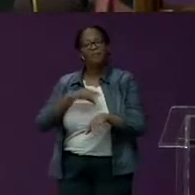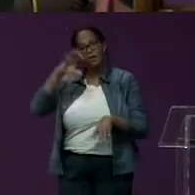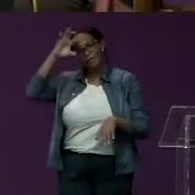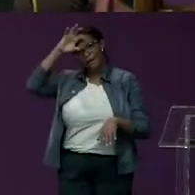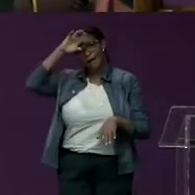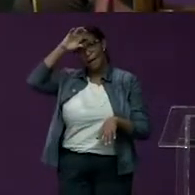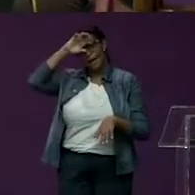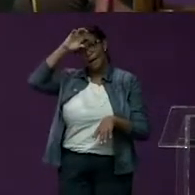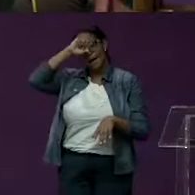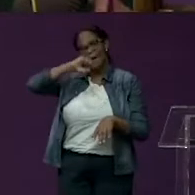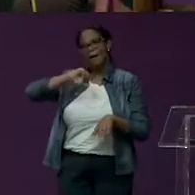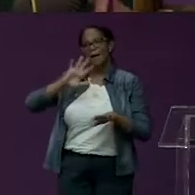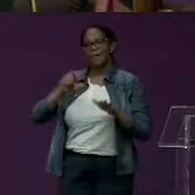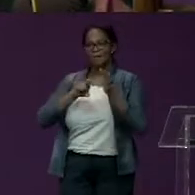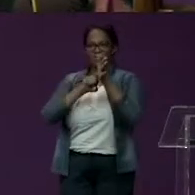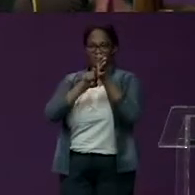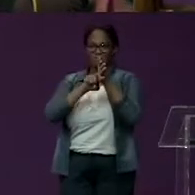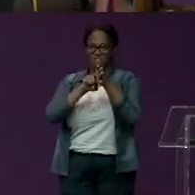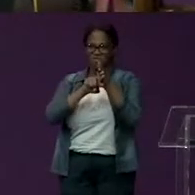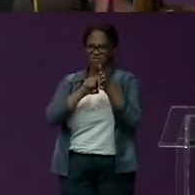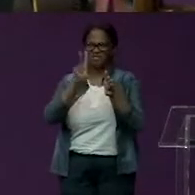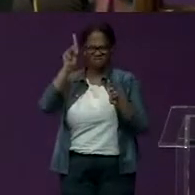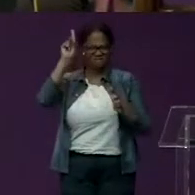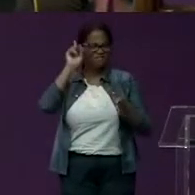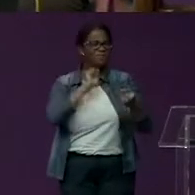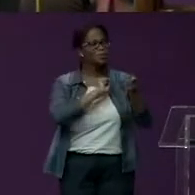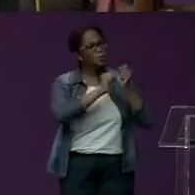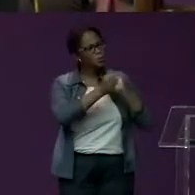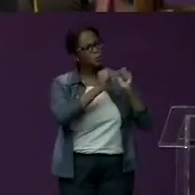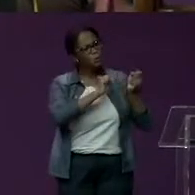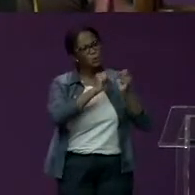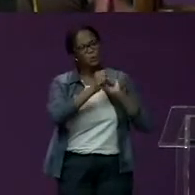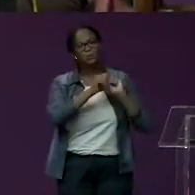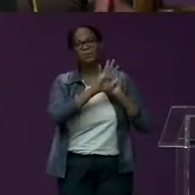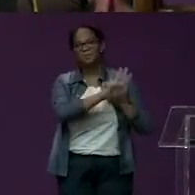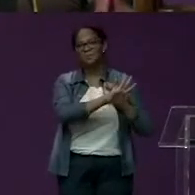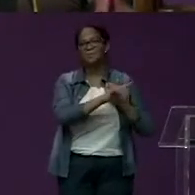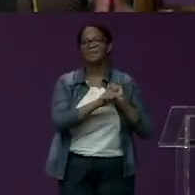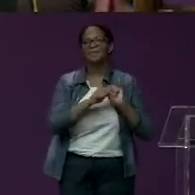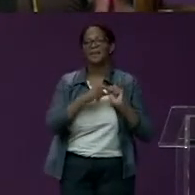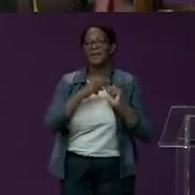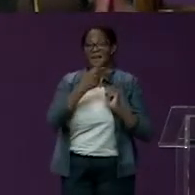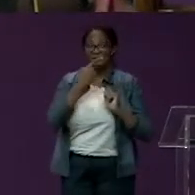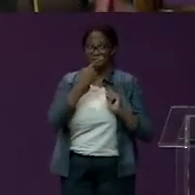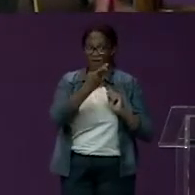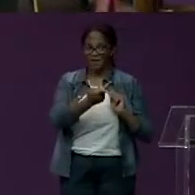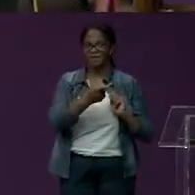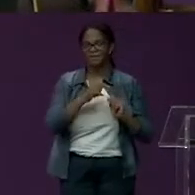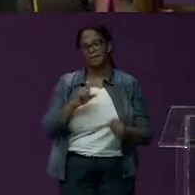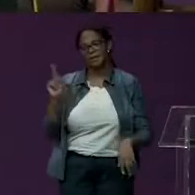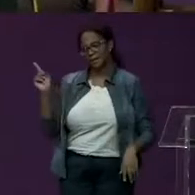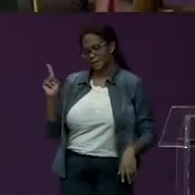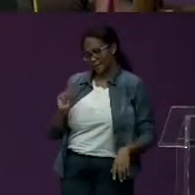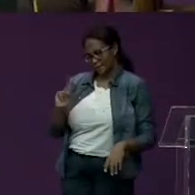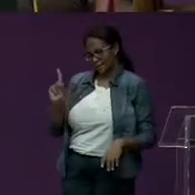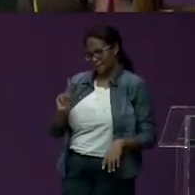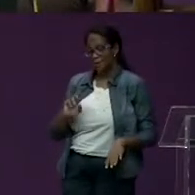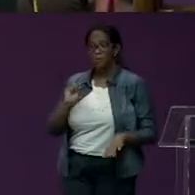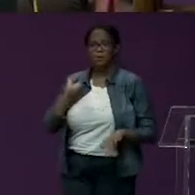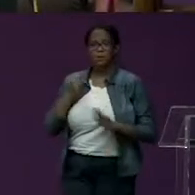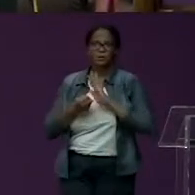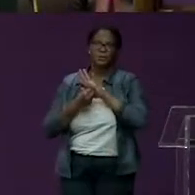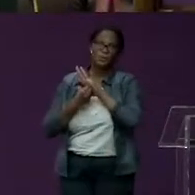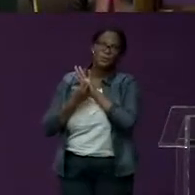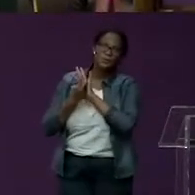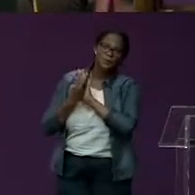isso com um pesquisador que eu entrevistei uma vez, e ele falava assim nas entrevistas, ele falava assim, não, e toda vez